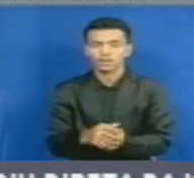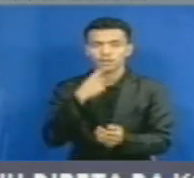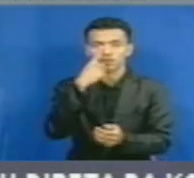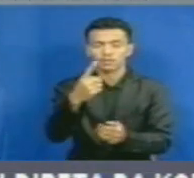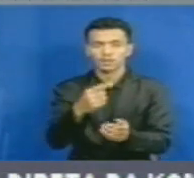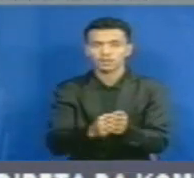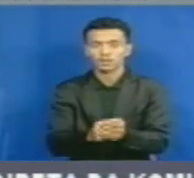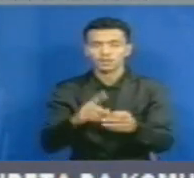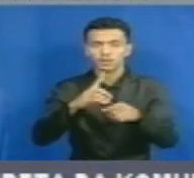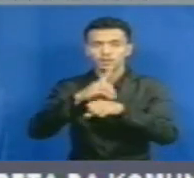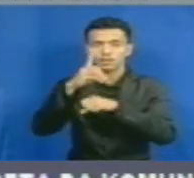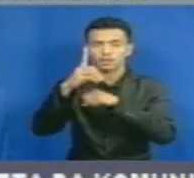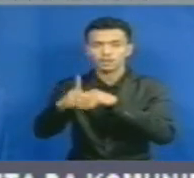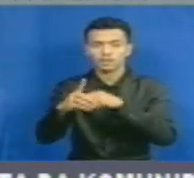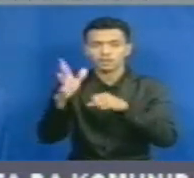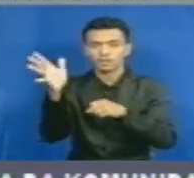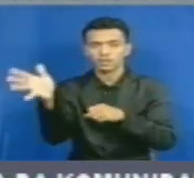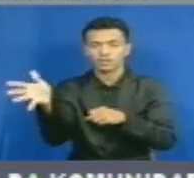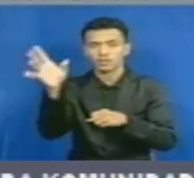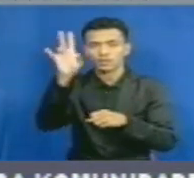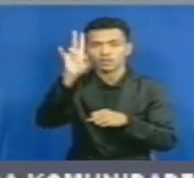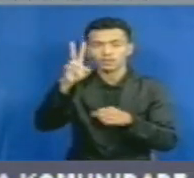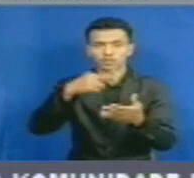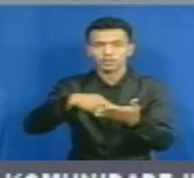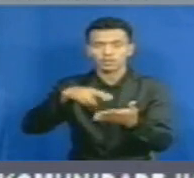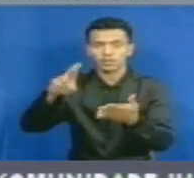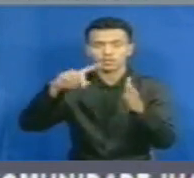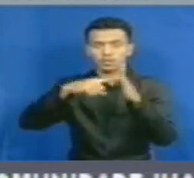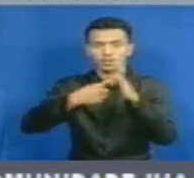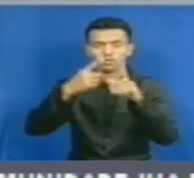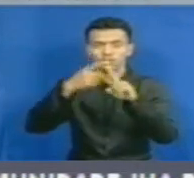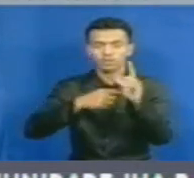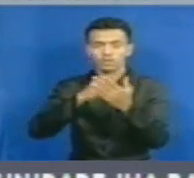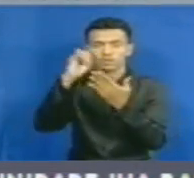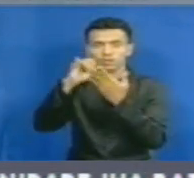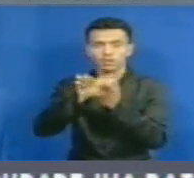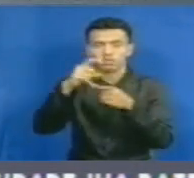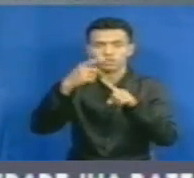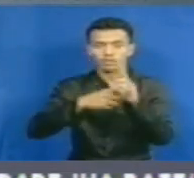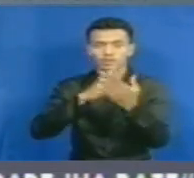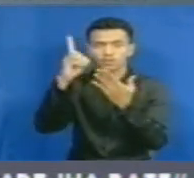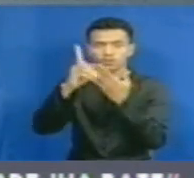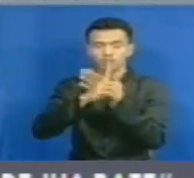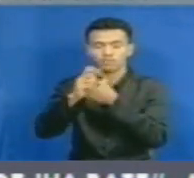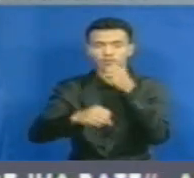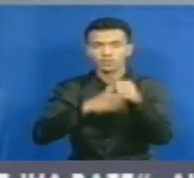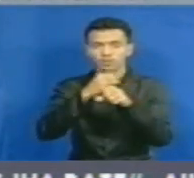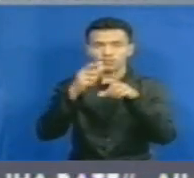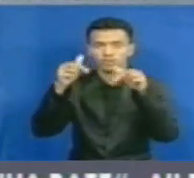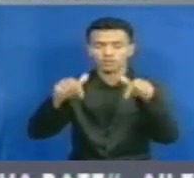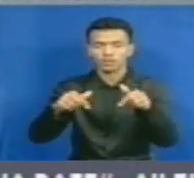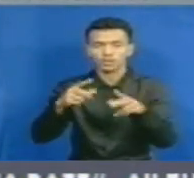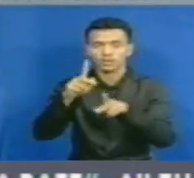relata, caso acidente de tráfego lima nulo racen hitu ne resiste a gugusi início fulan janeiro to dezembro tinan ne. Si número